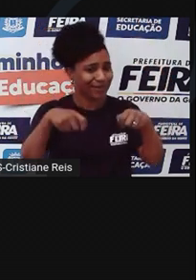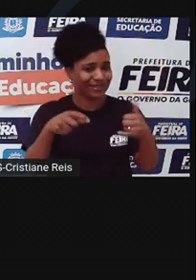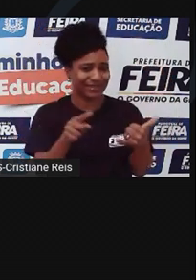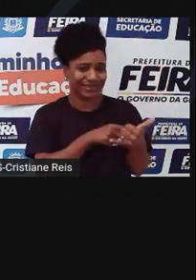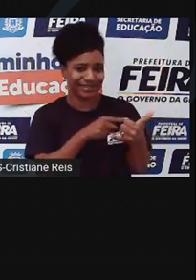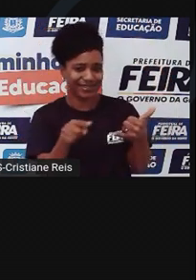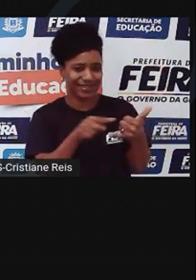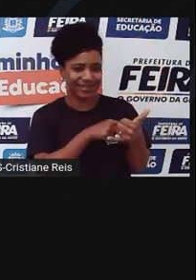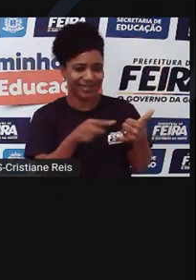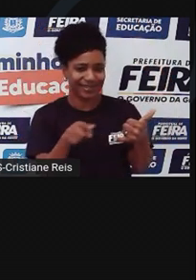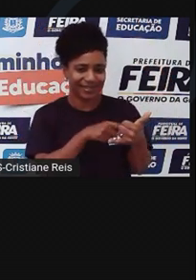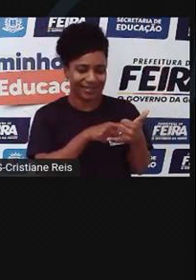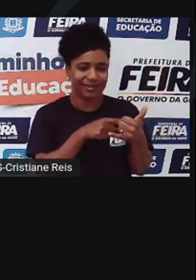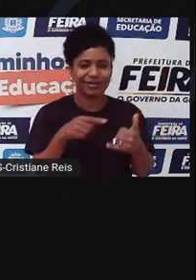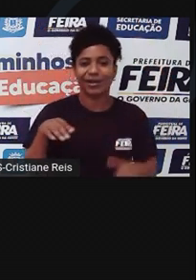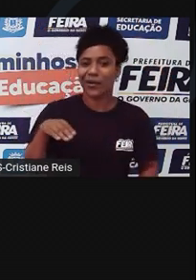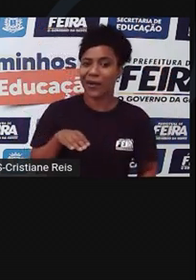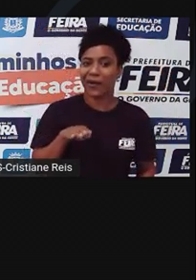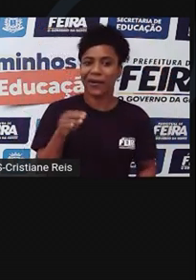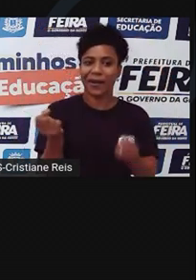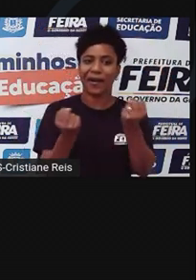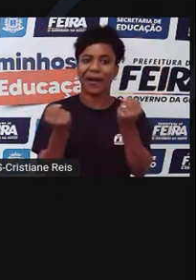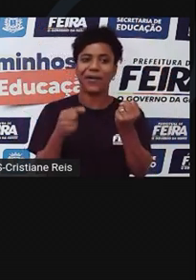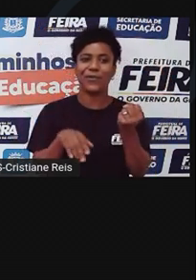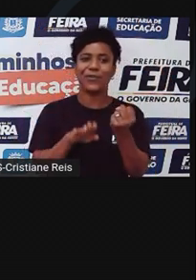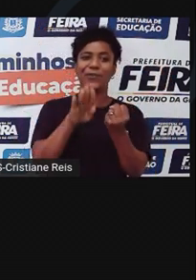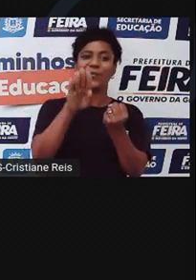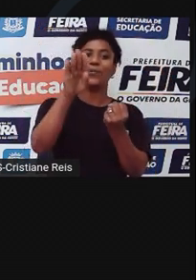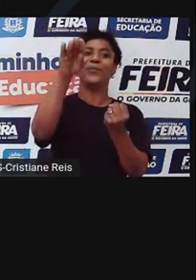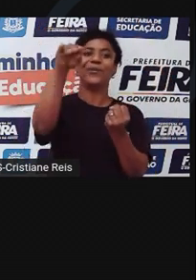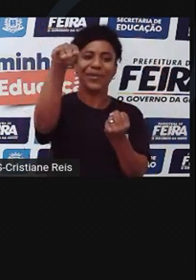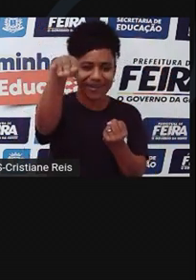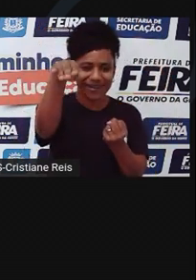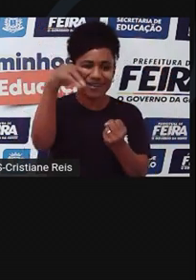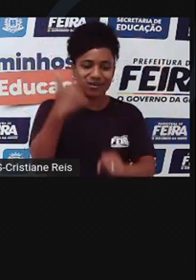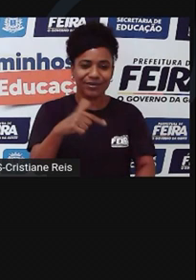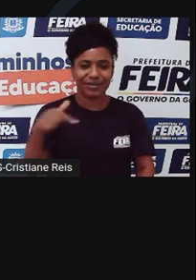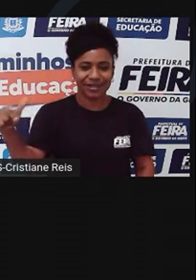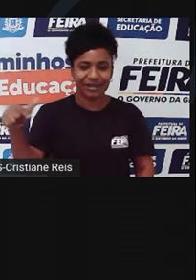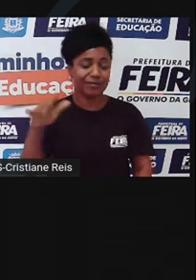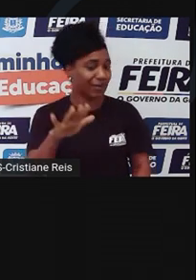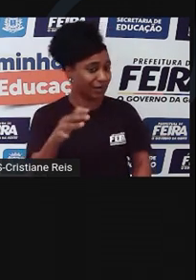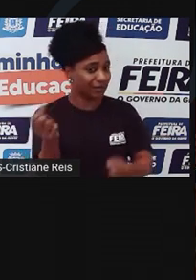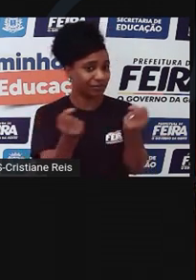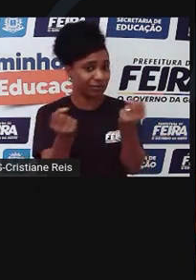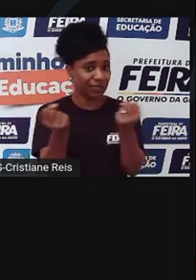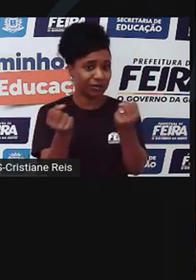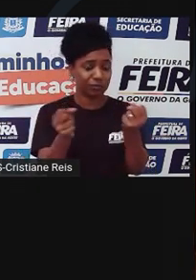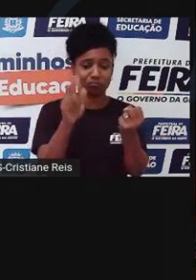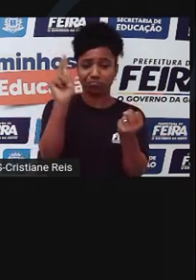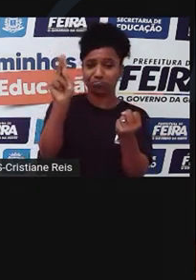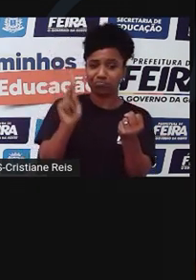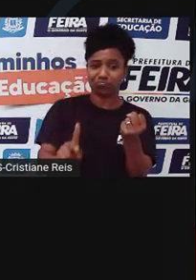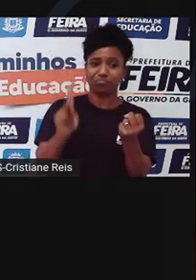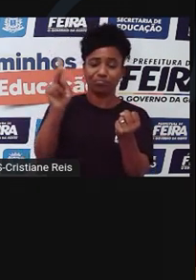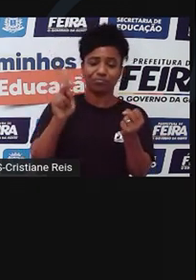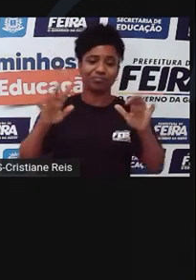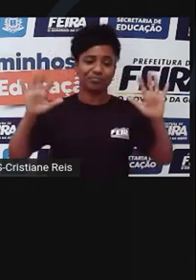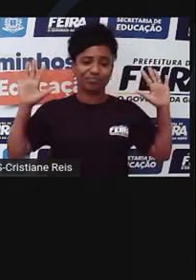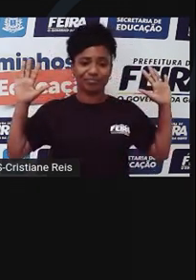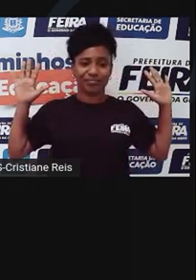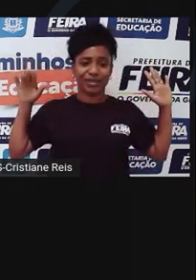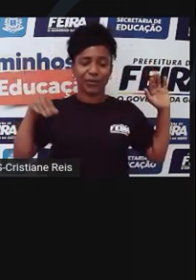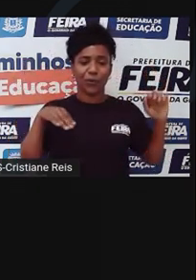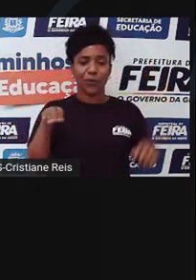isso podemos ainda não ter carros voadores mas os veículos autônomos já estão aparecendo por aí Além disso pensar em